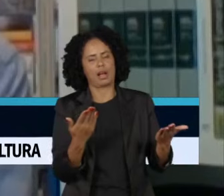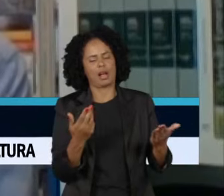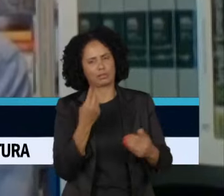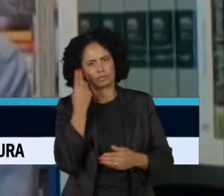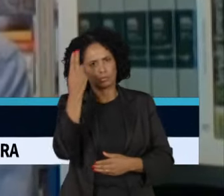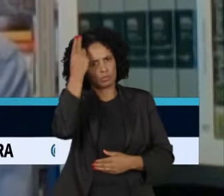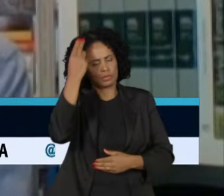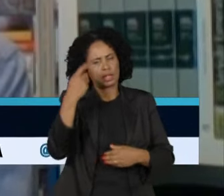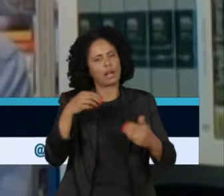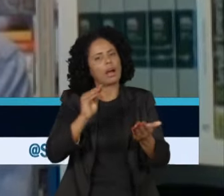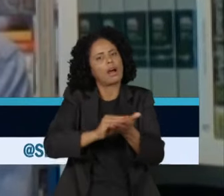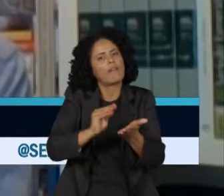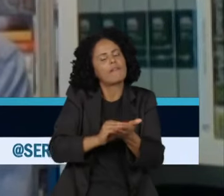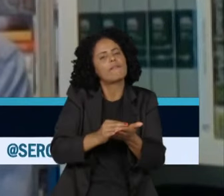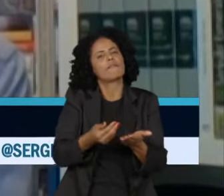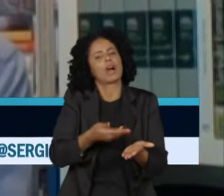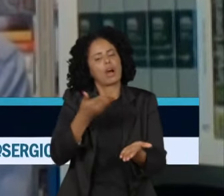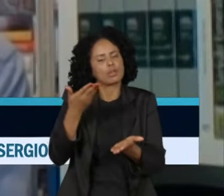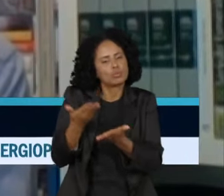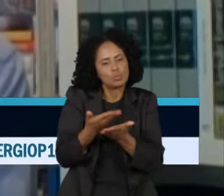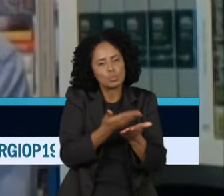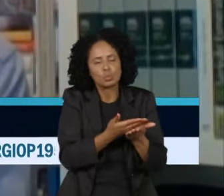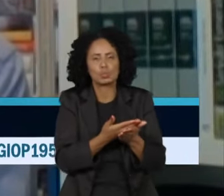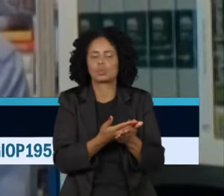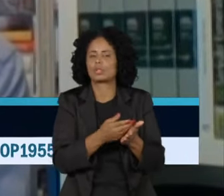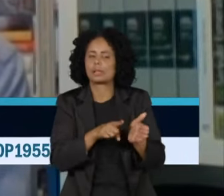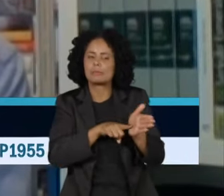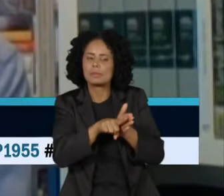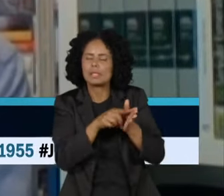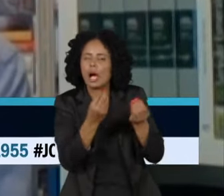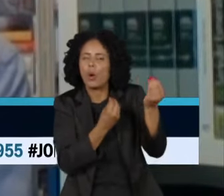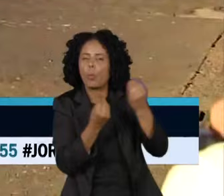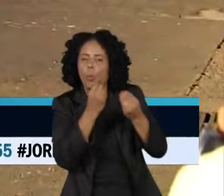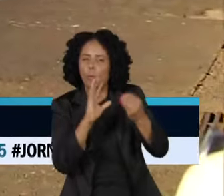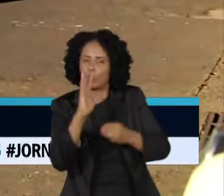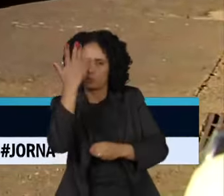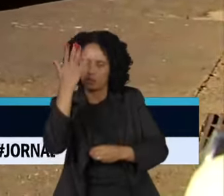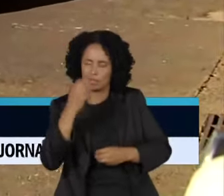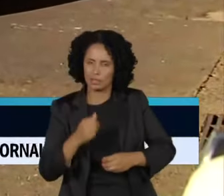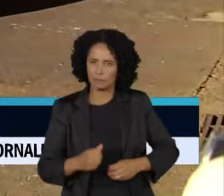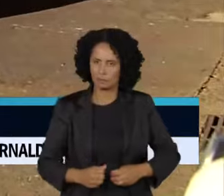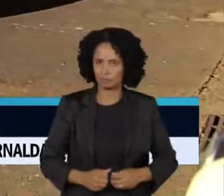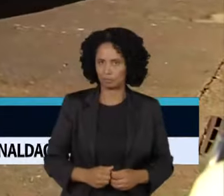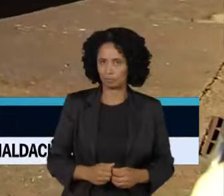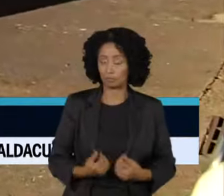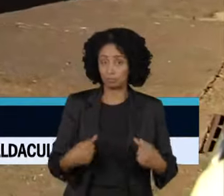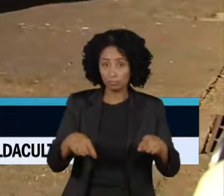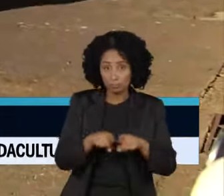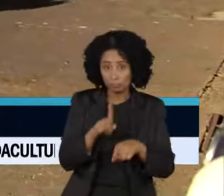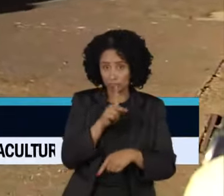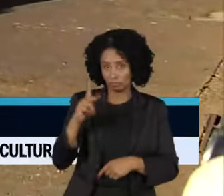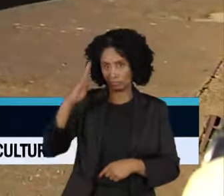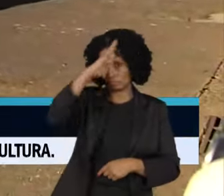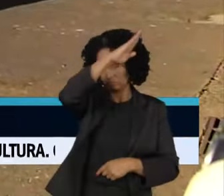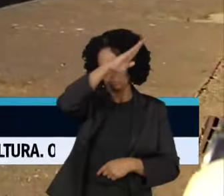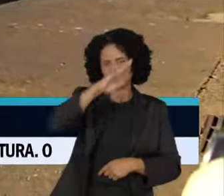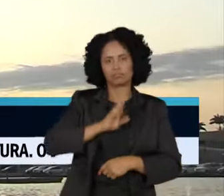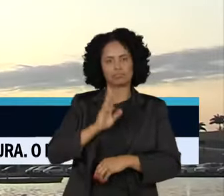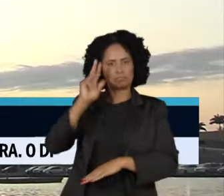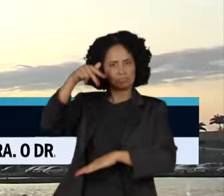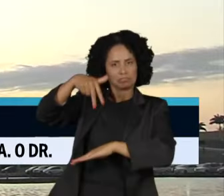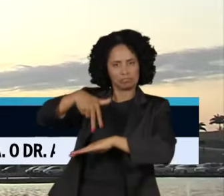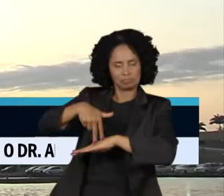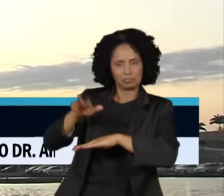uma medida, enfim, que nós pretendemos levar diretamente também ao Supremo Tribunal Federal. A ausência de Jair Bolsonaro na posse de